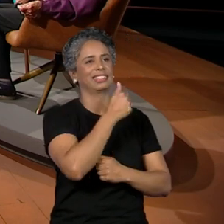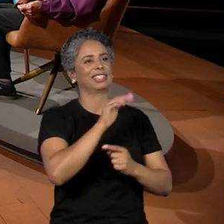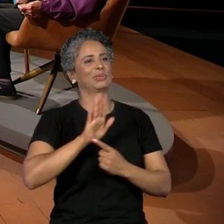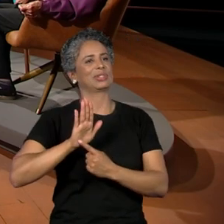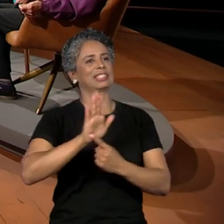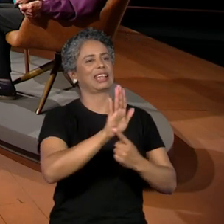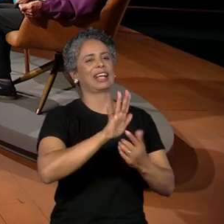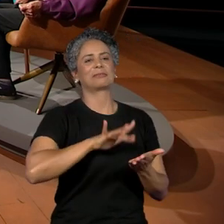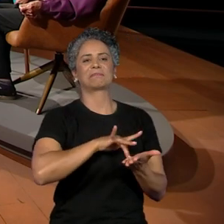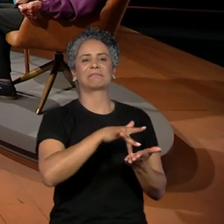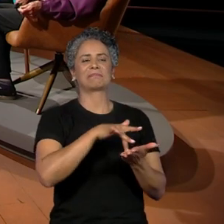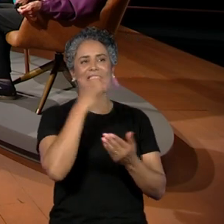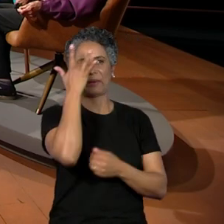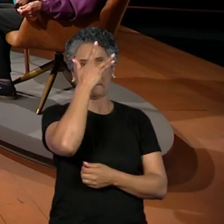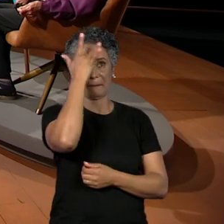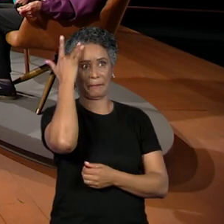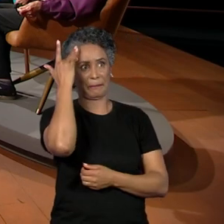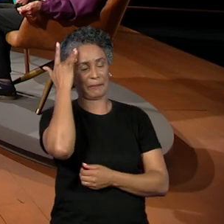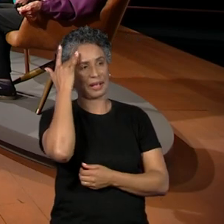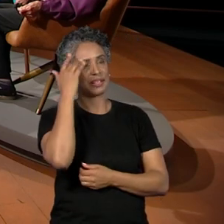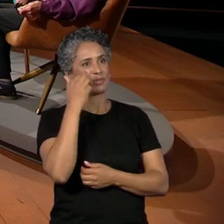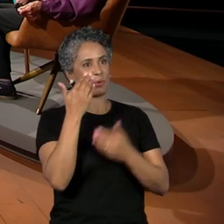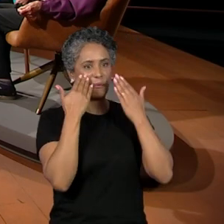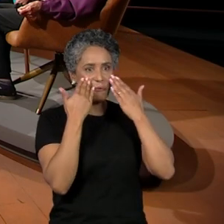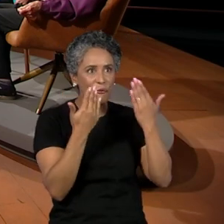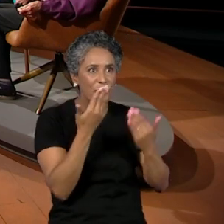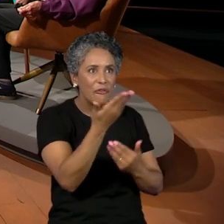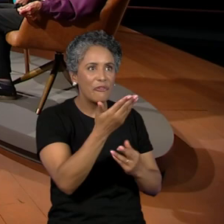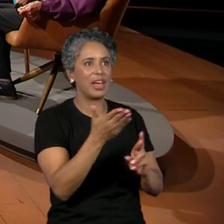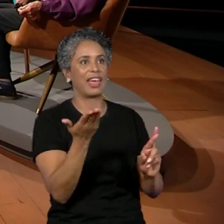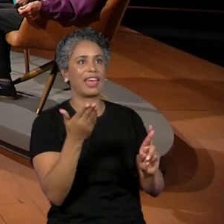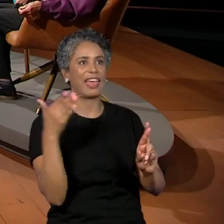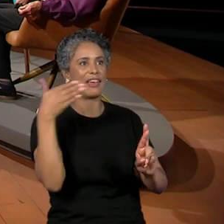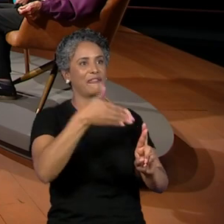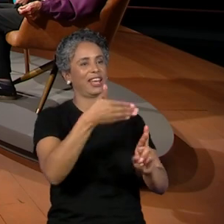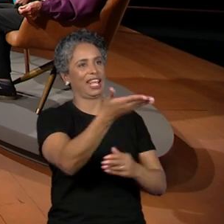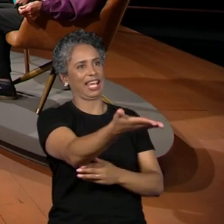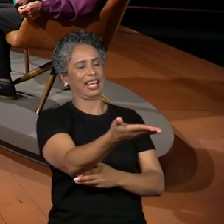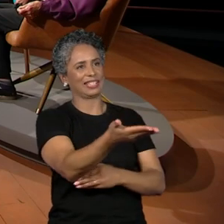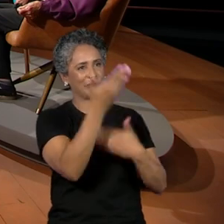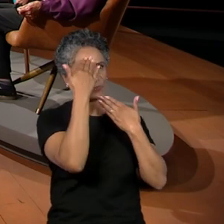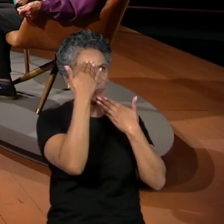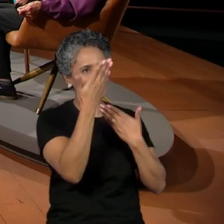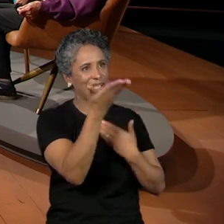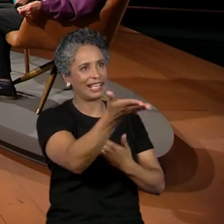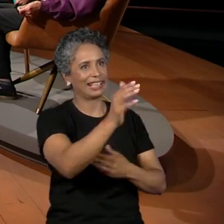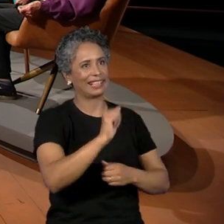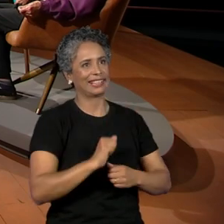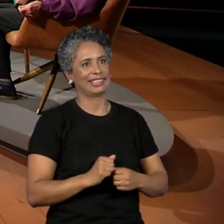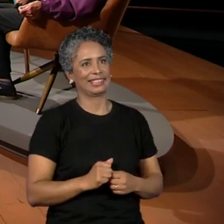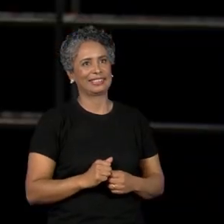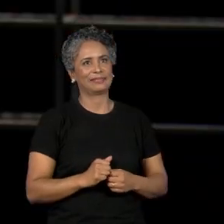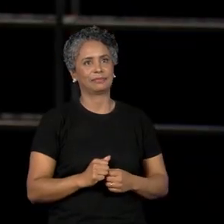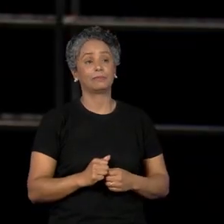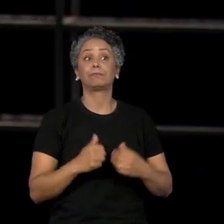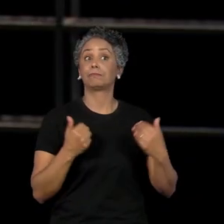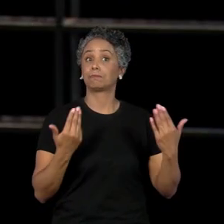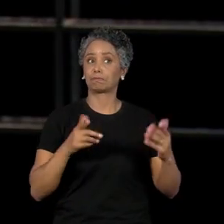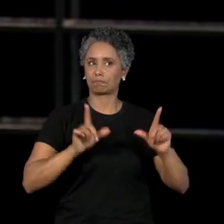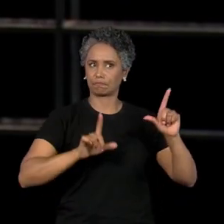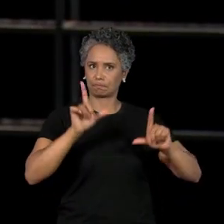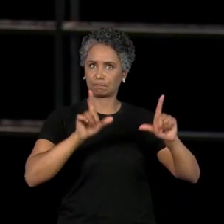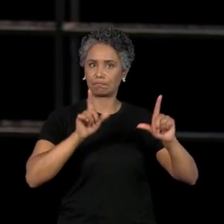a todas as pessoas que, pelo menos uma vez na vida, viram um trabalho seu. Muito obrigado. Esse programa deveria ser